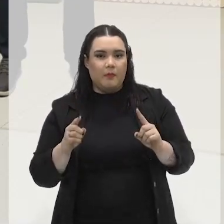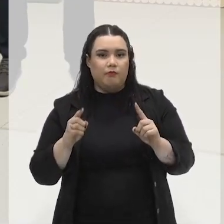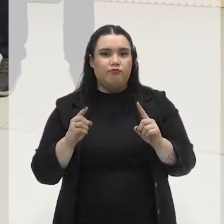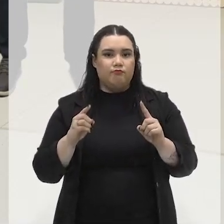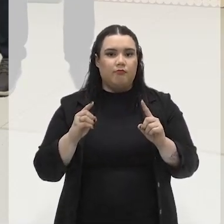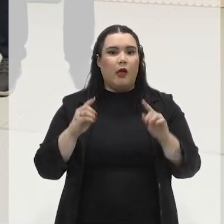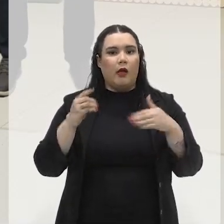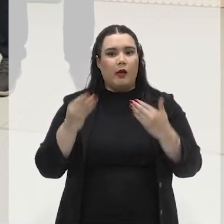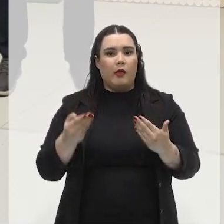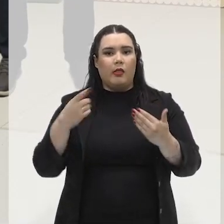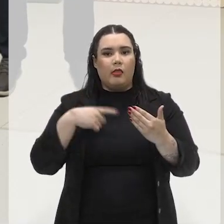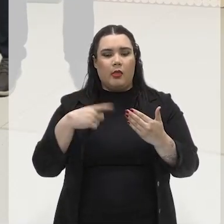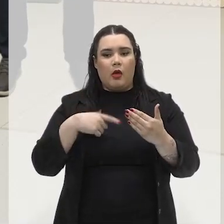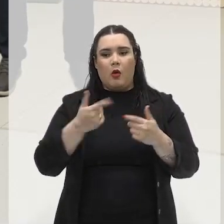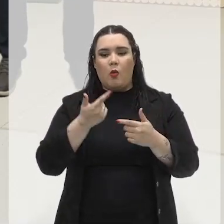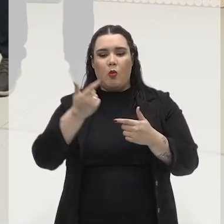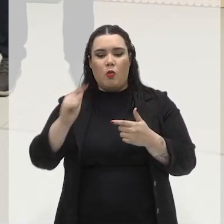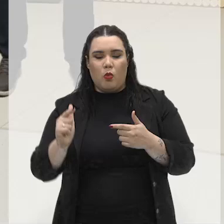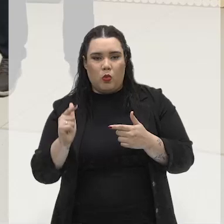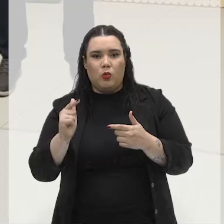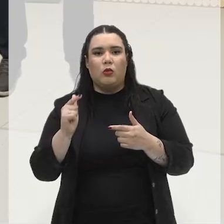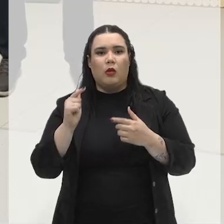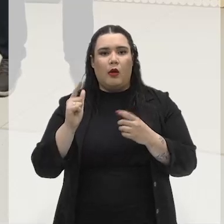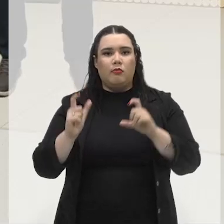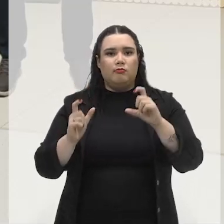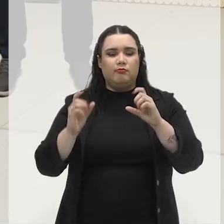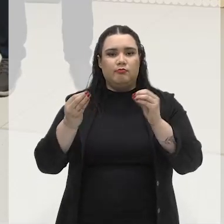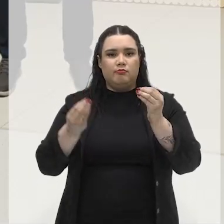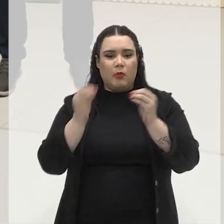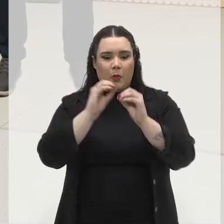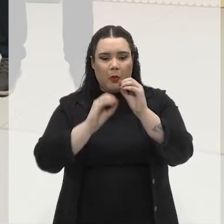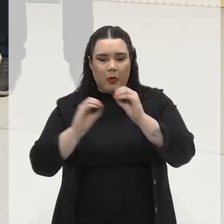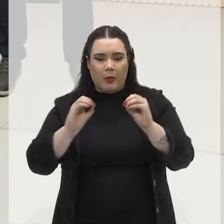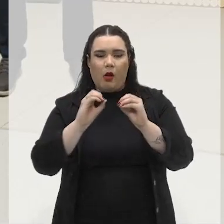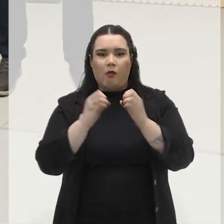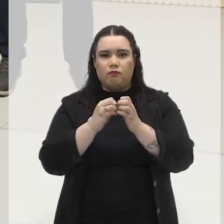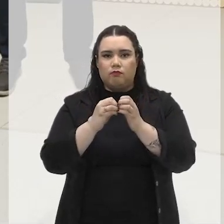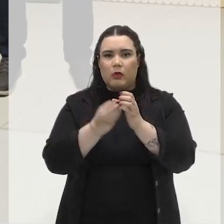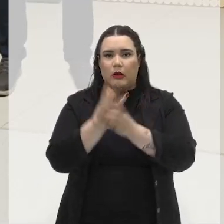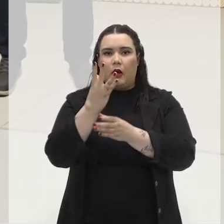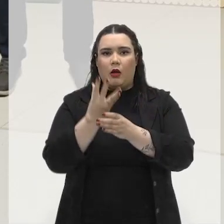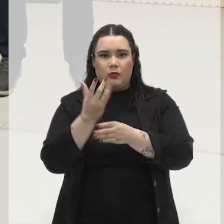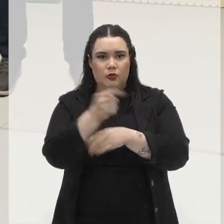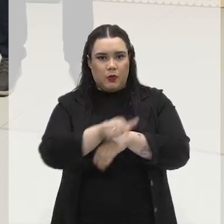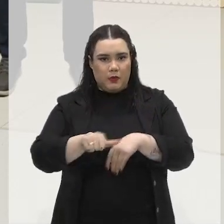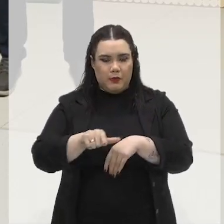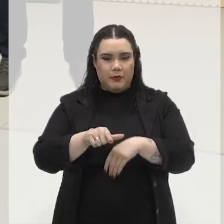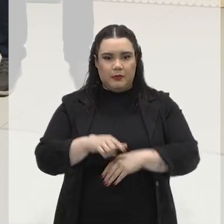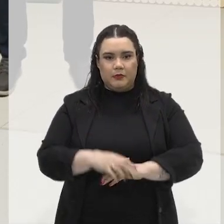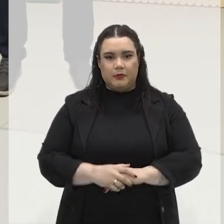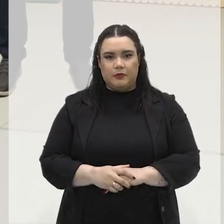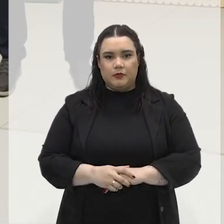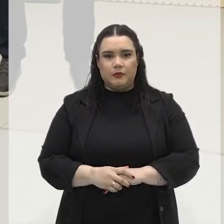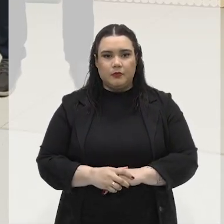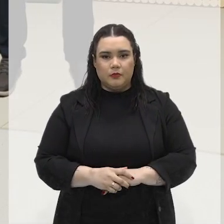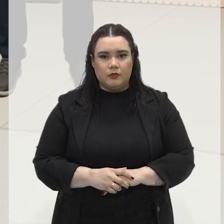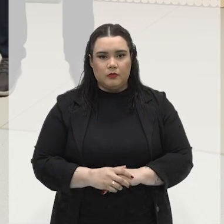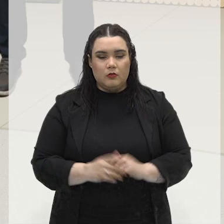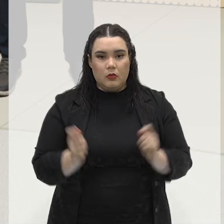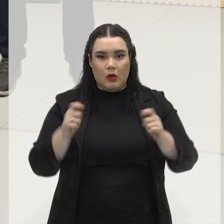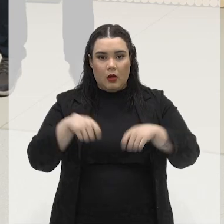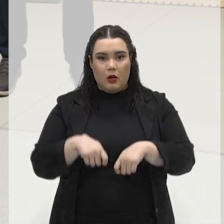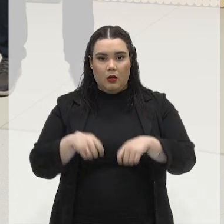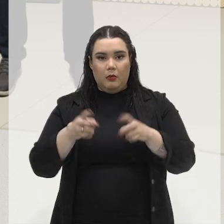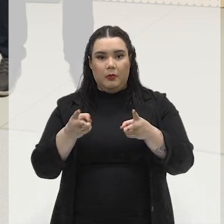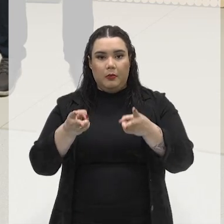Ele tem outras subdivisões. E quem estuda isso? A física de partículas, tá, pessoal? Então, você consegue